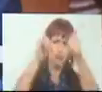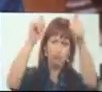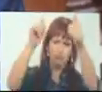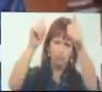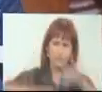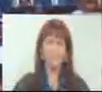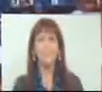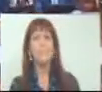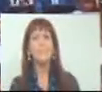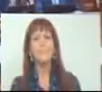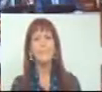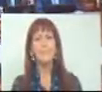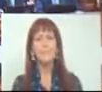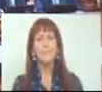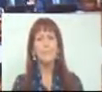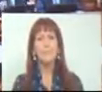concessionárias.